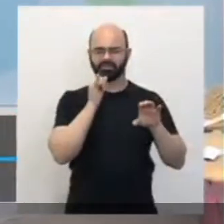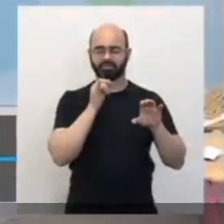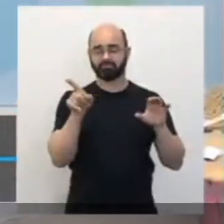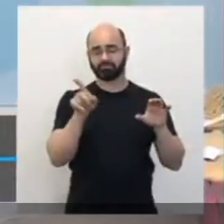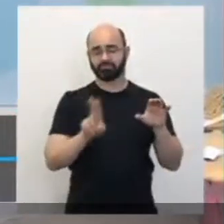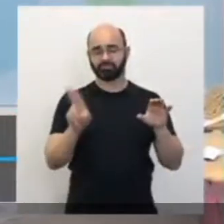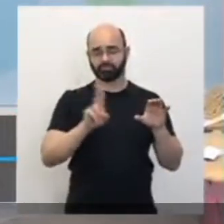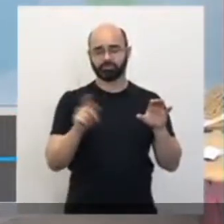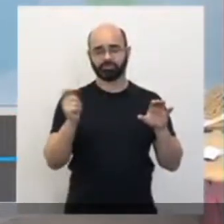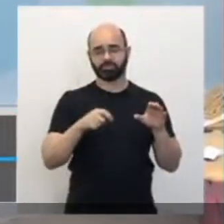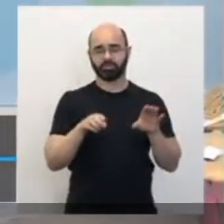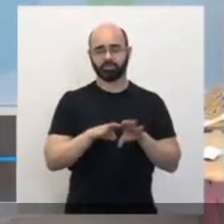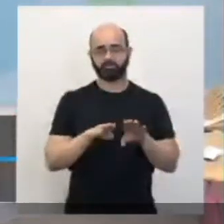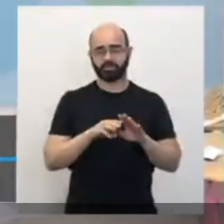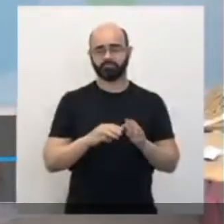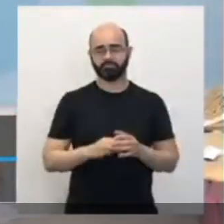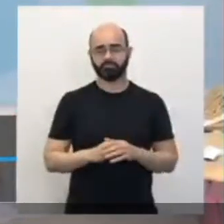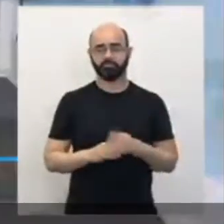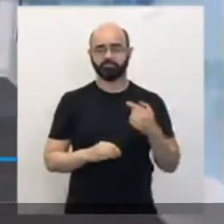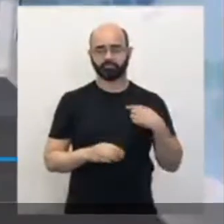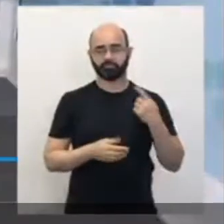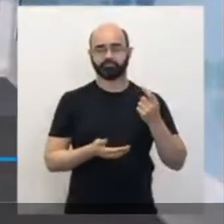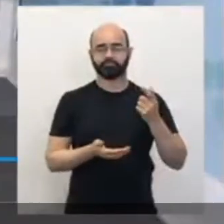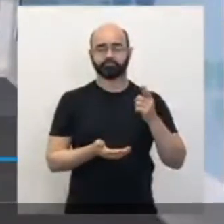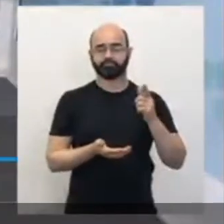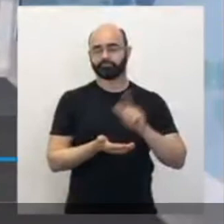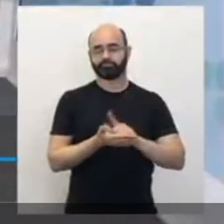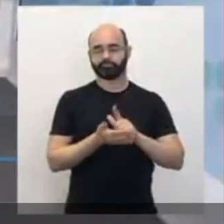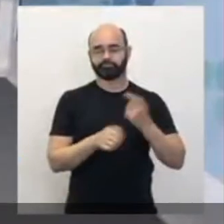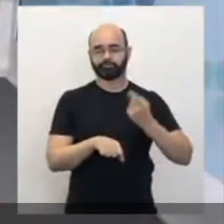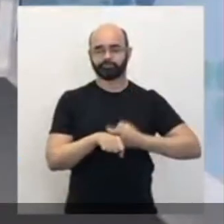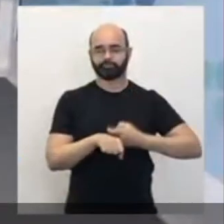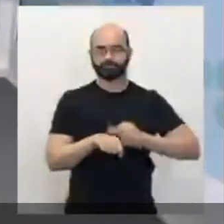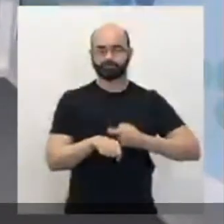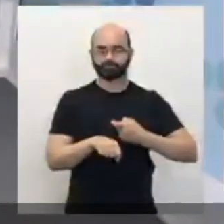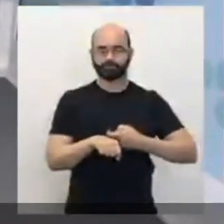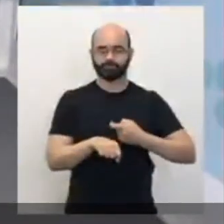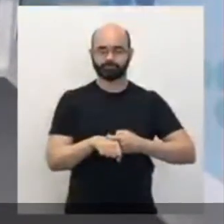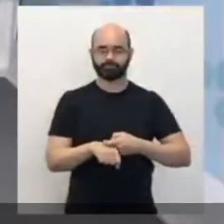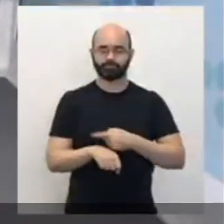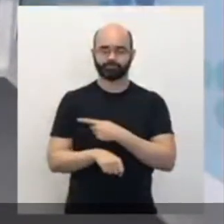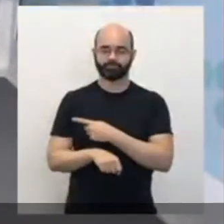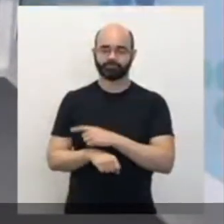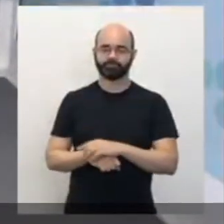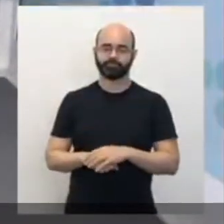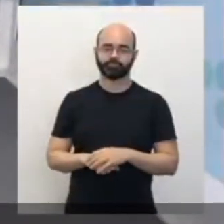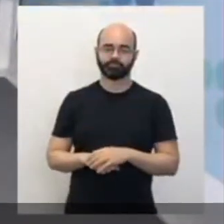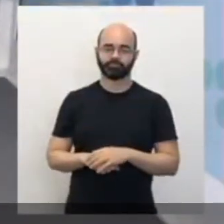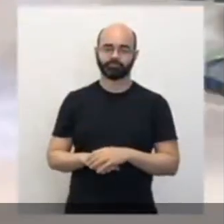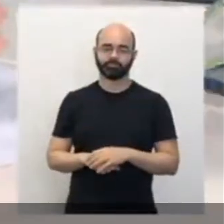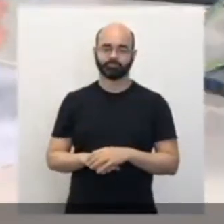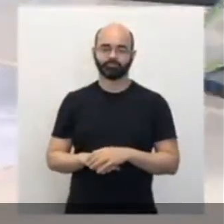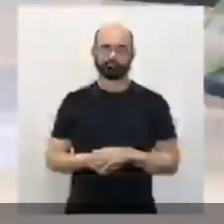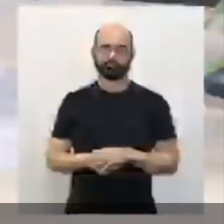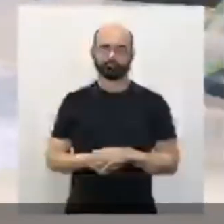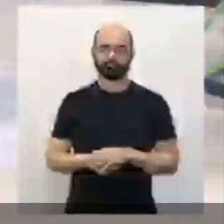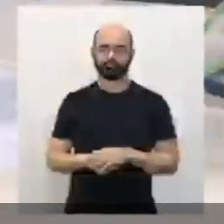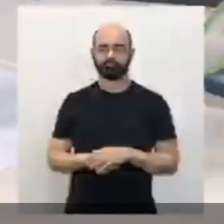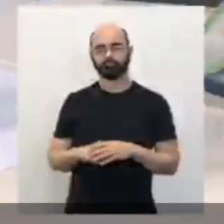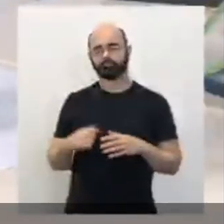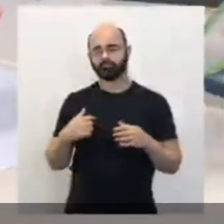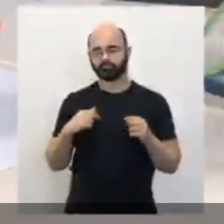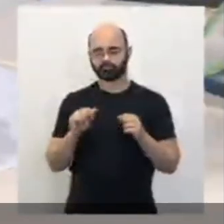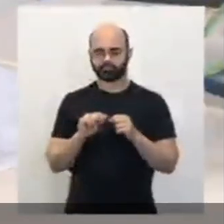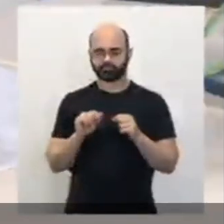modelos. muito Eu, bom. no caso aqui, eu peguei o papelão. Então, o que eu fiz? Ó? Vocês vão cortar. O que eu fiz aqui